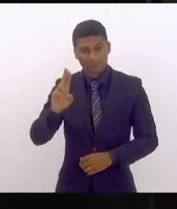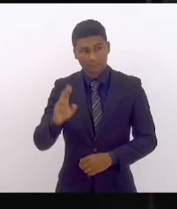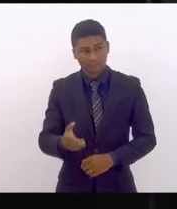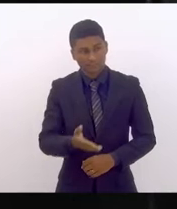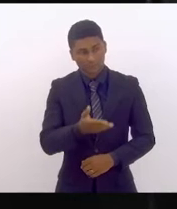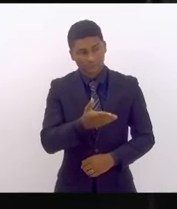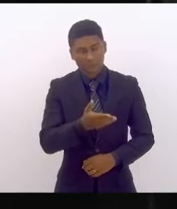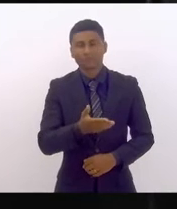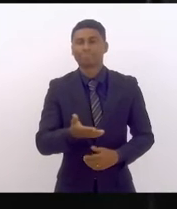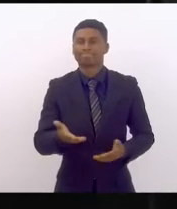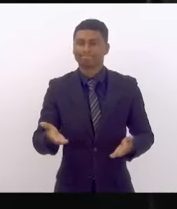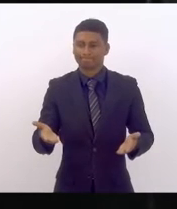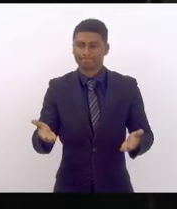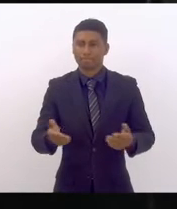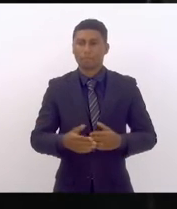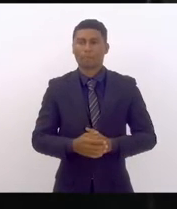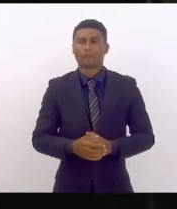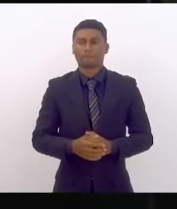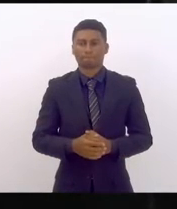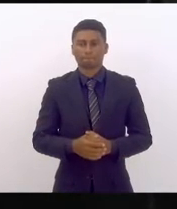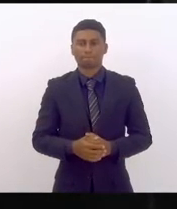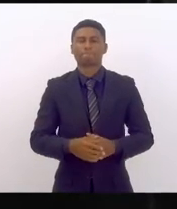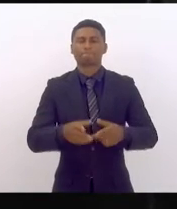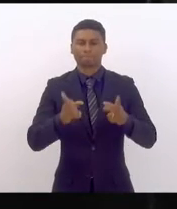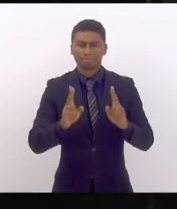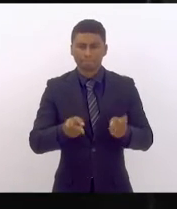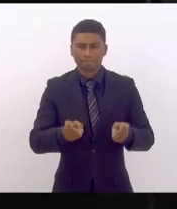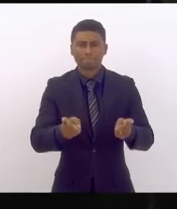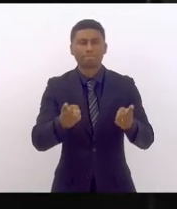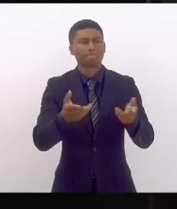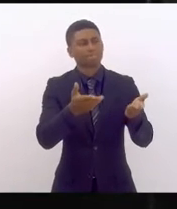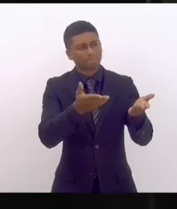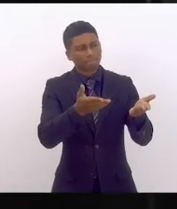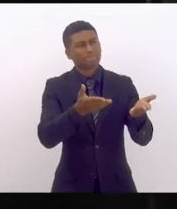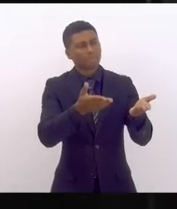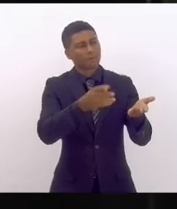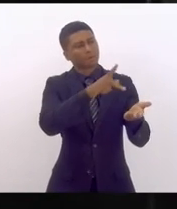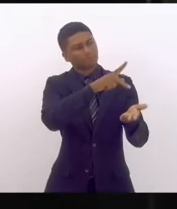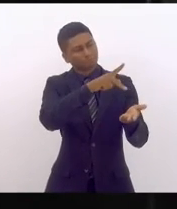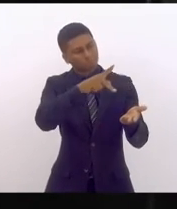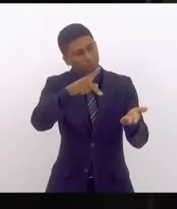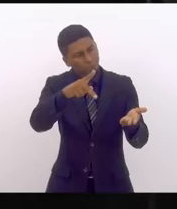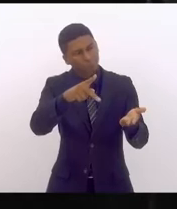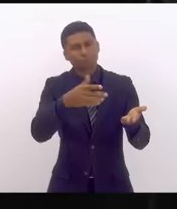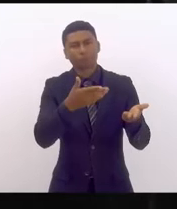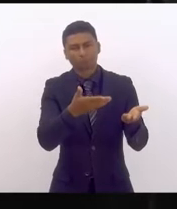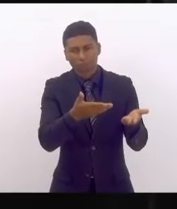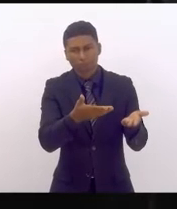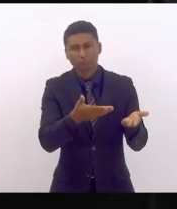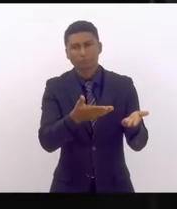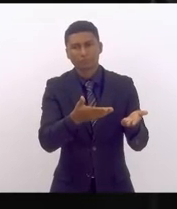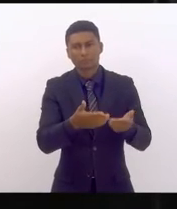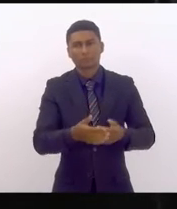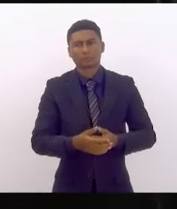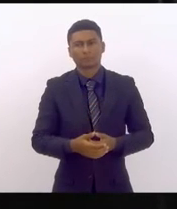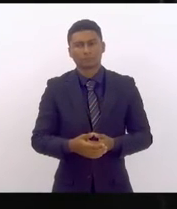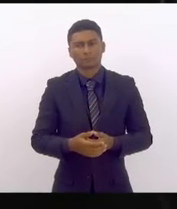honrosamente é presidindo esta casa de leis com muita